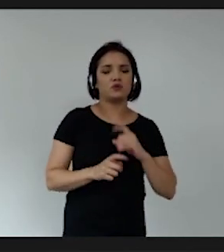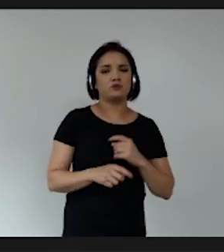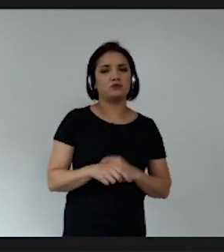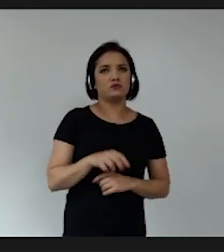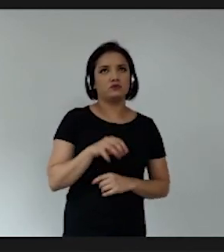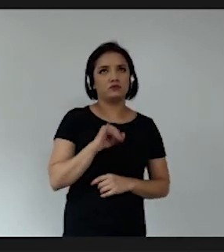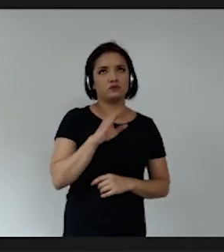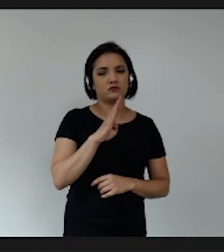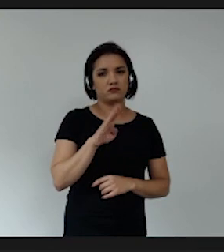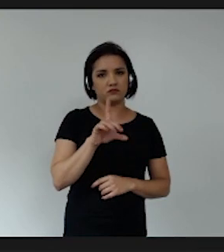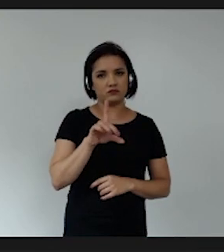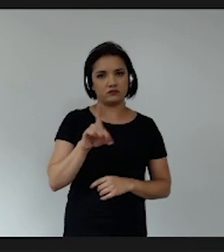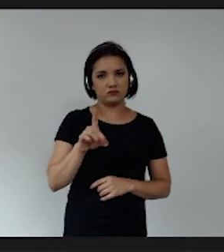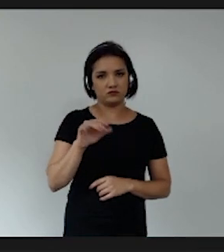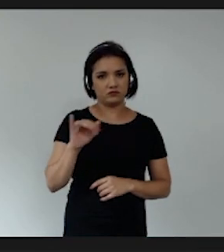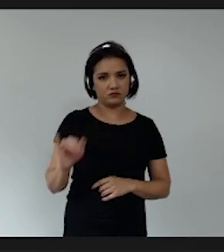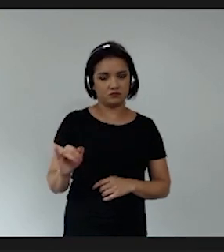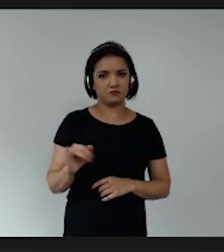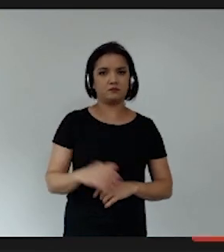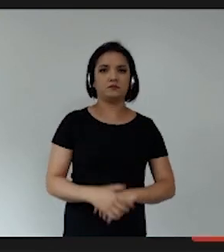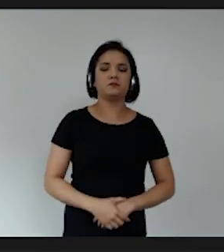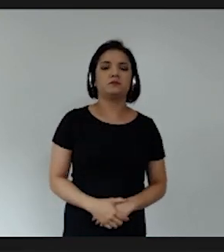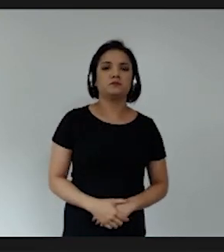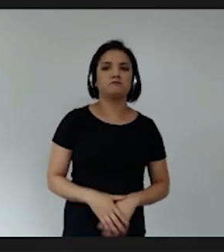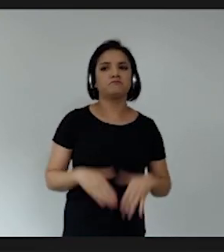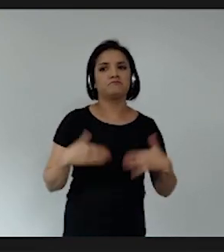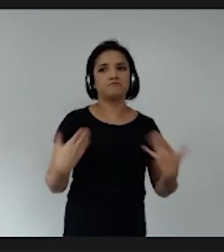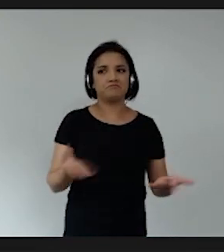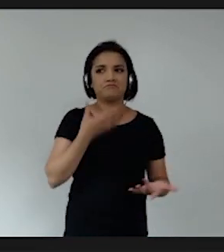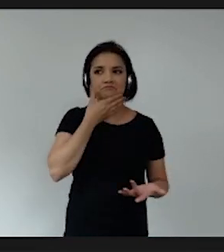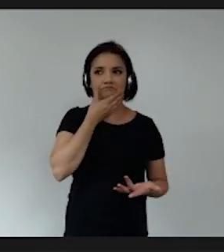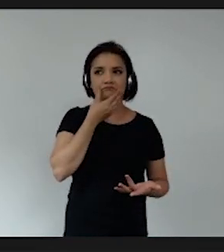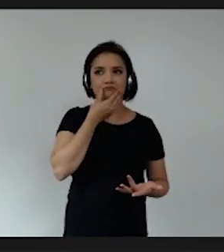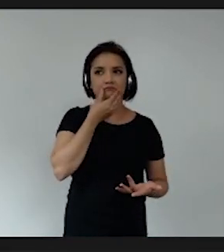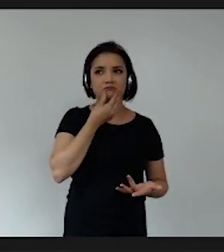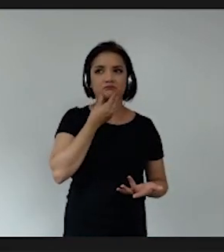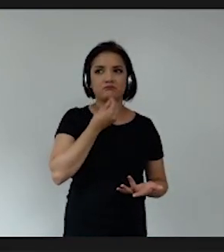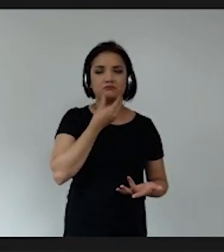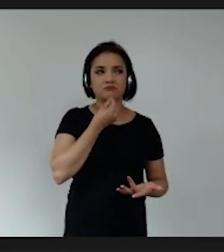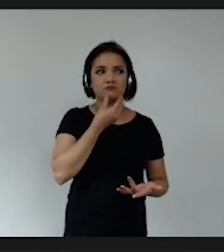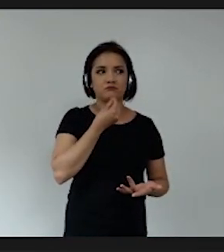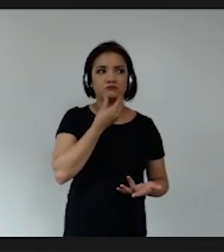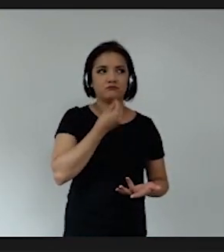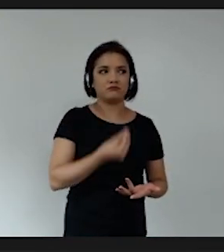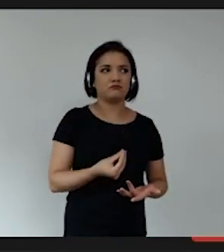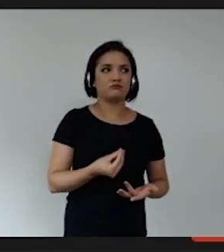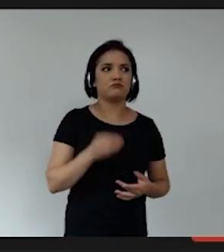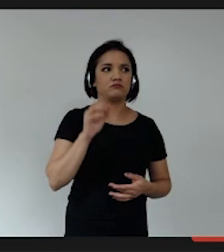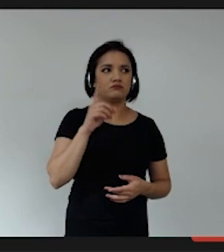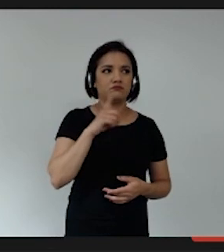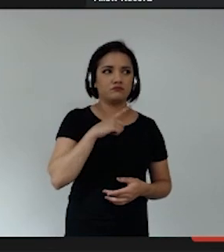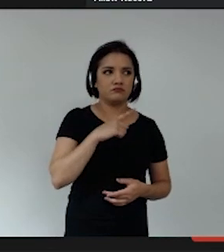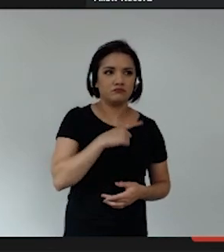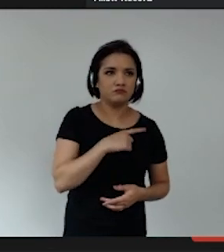Direito Imobiliário, IBRADIM. Então, doutor Marcos Vinícius, o senhor tem a palavra e bom